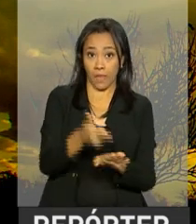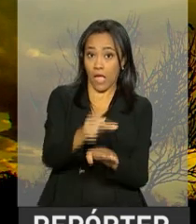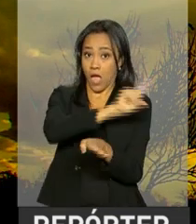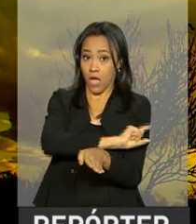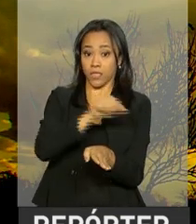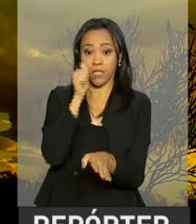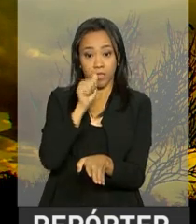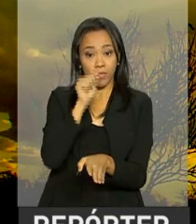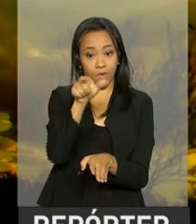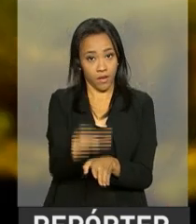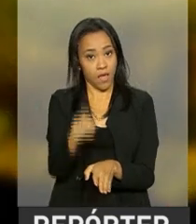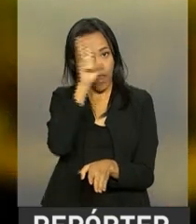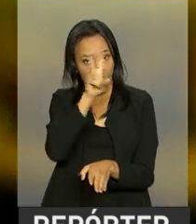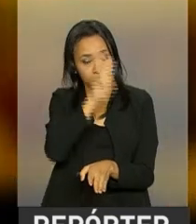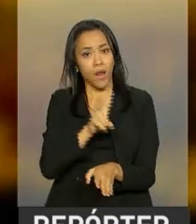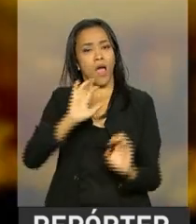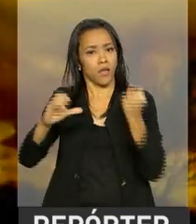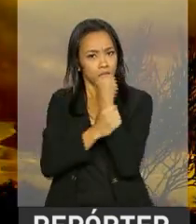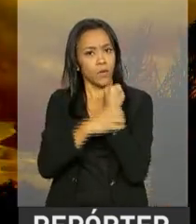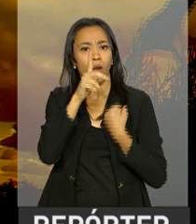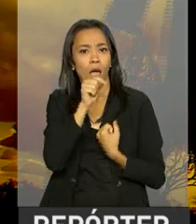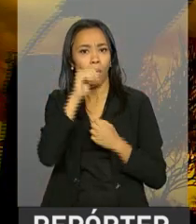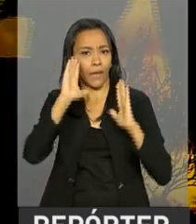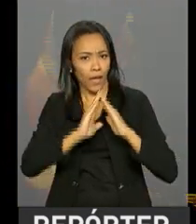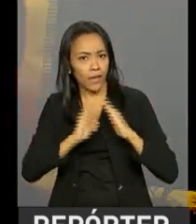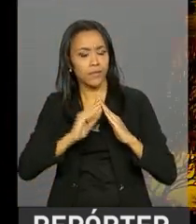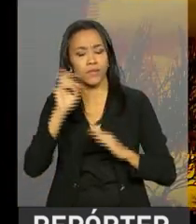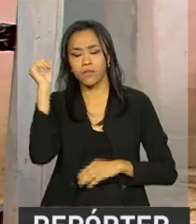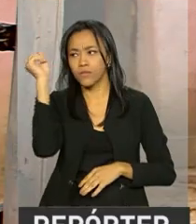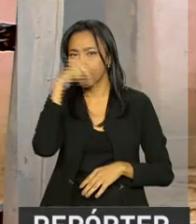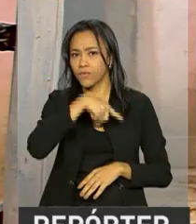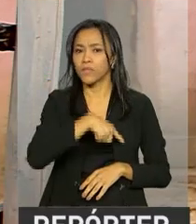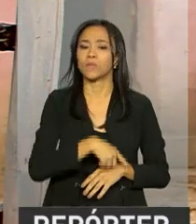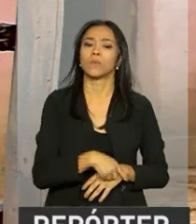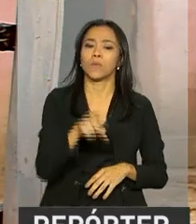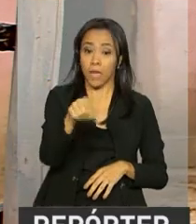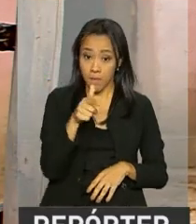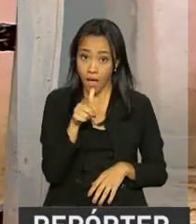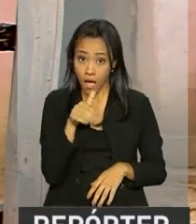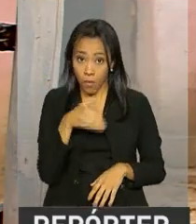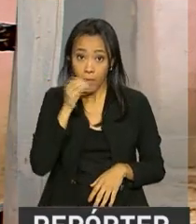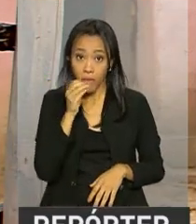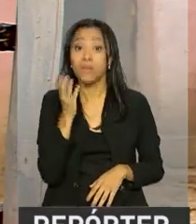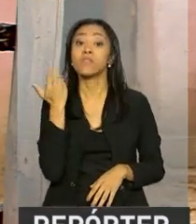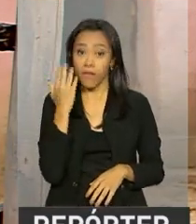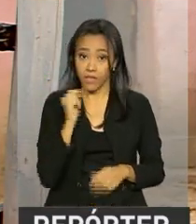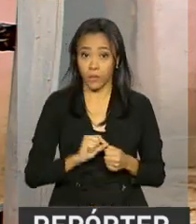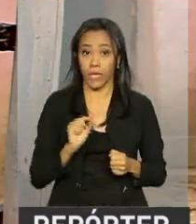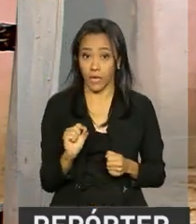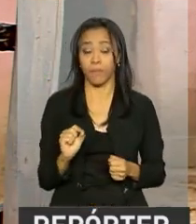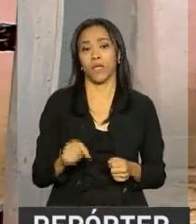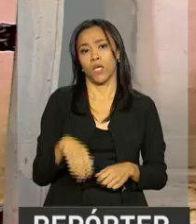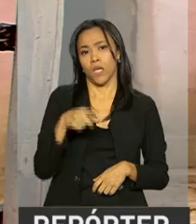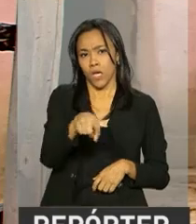Antes, Dona Antônia lembra, garantir a água em casa era mais difícil. Aí, para beber, sabe o que é que nós fazíamos?